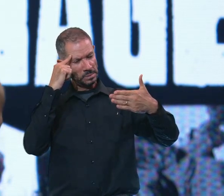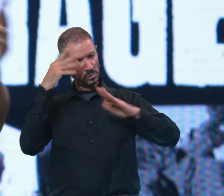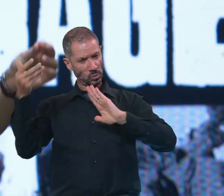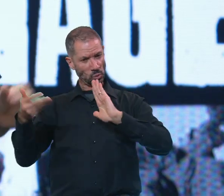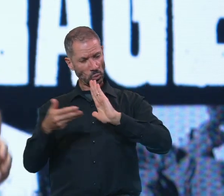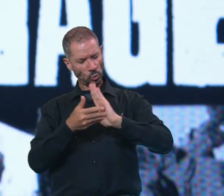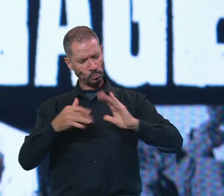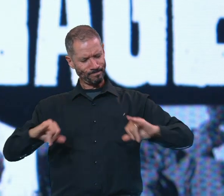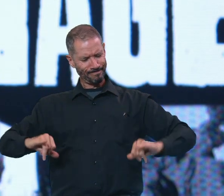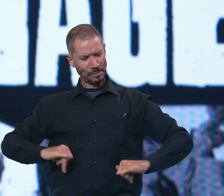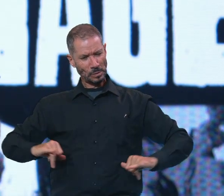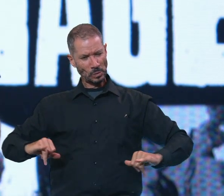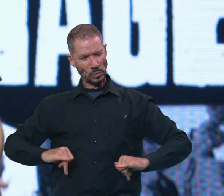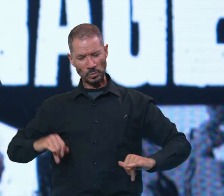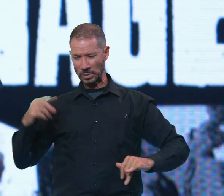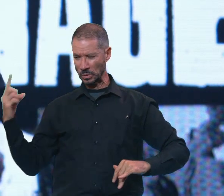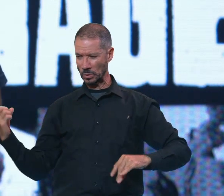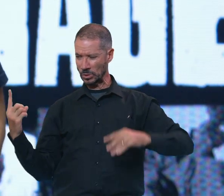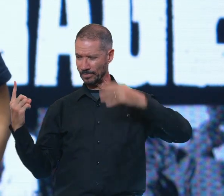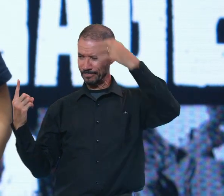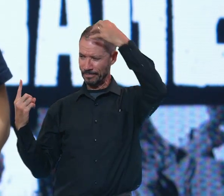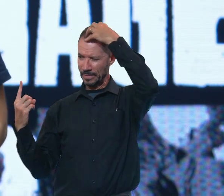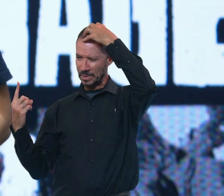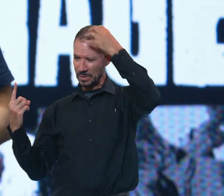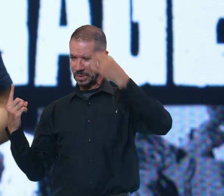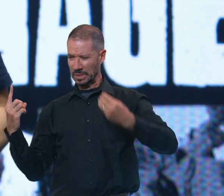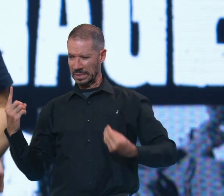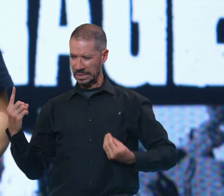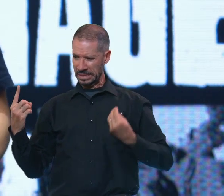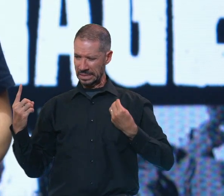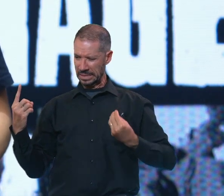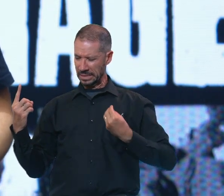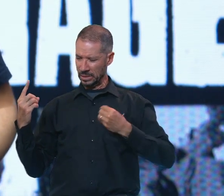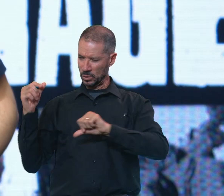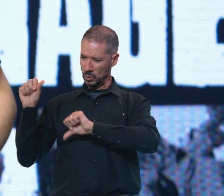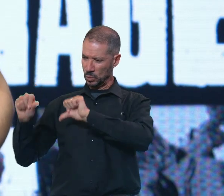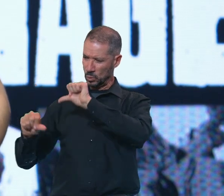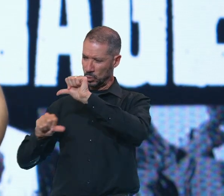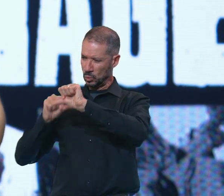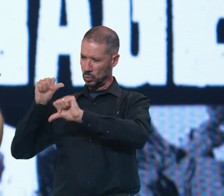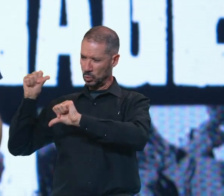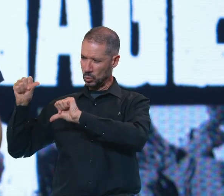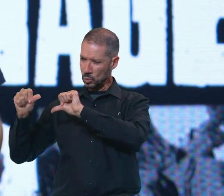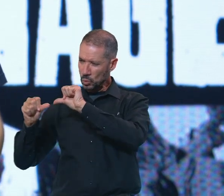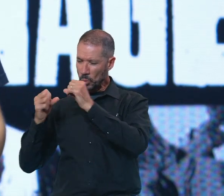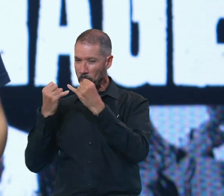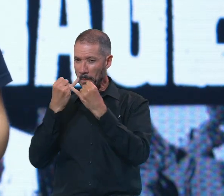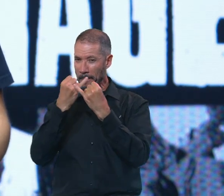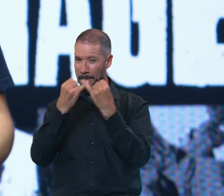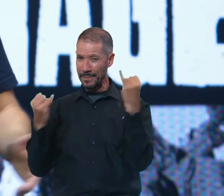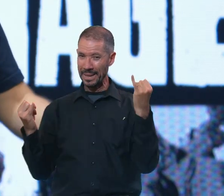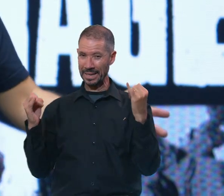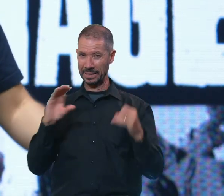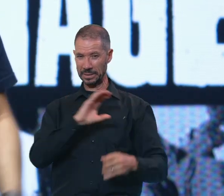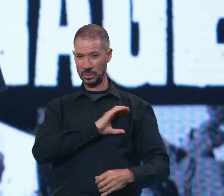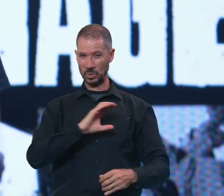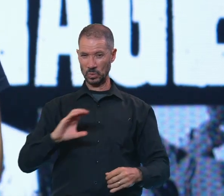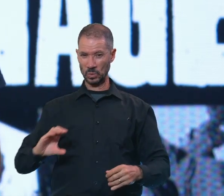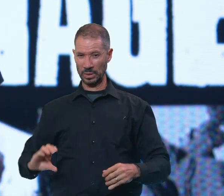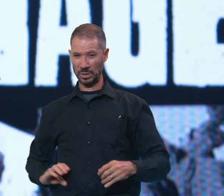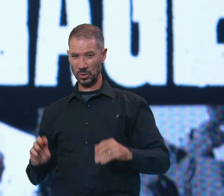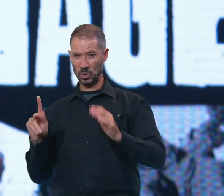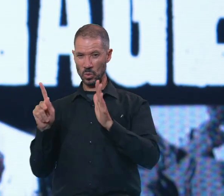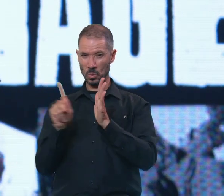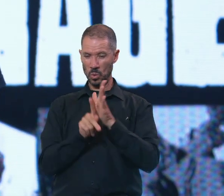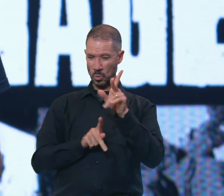todo o sofrimento que Davi havia presenciado e vivido o tornou mais semelhante a Cristo. Foi rejeitado pelo seu